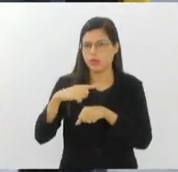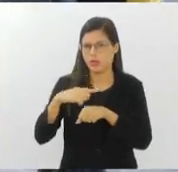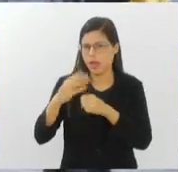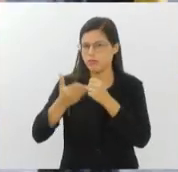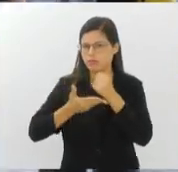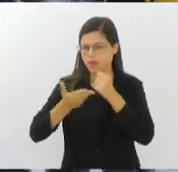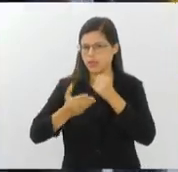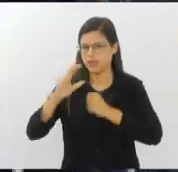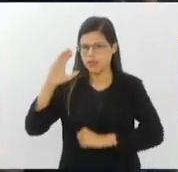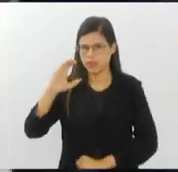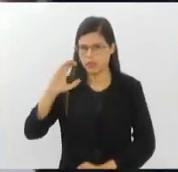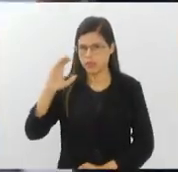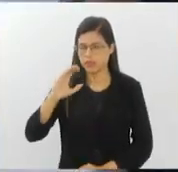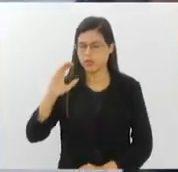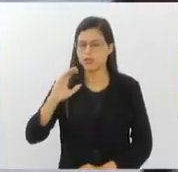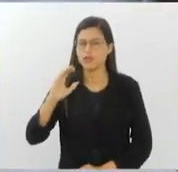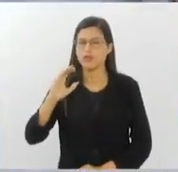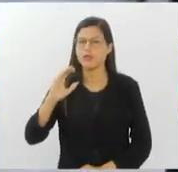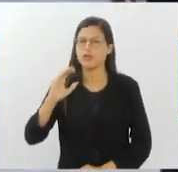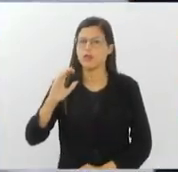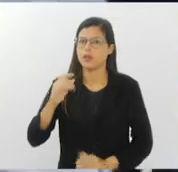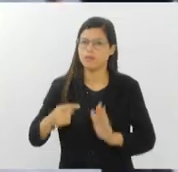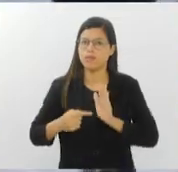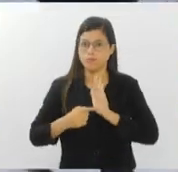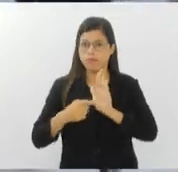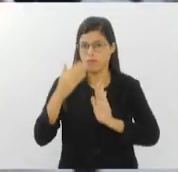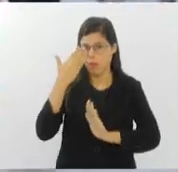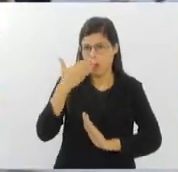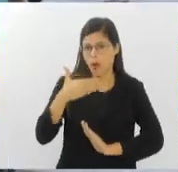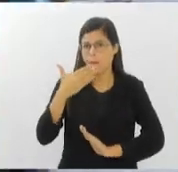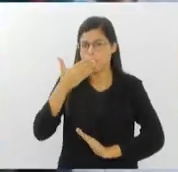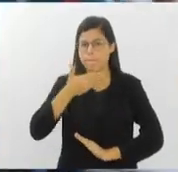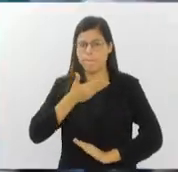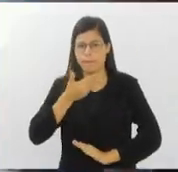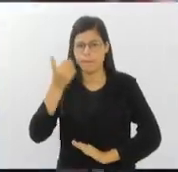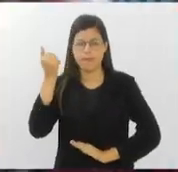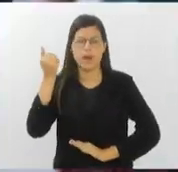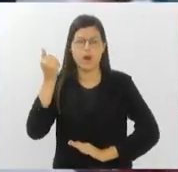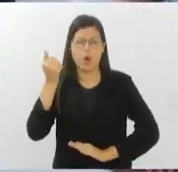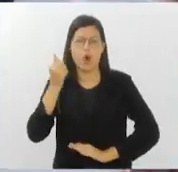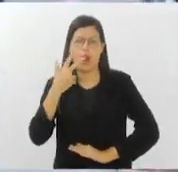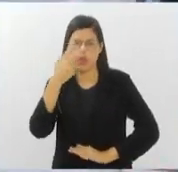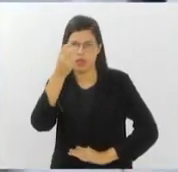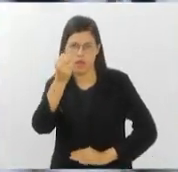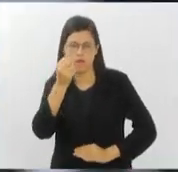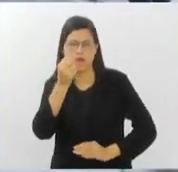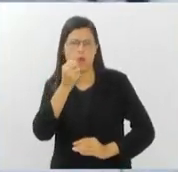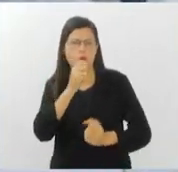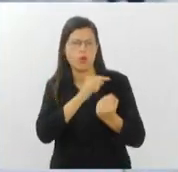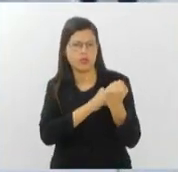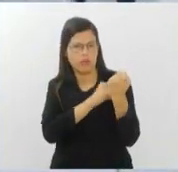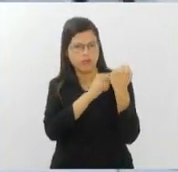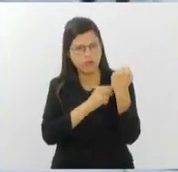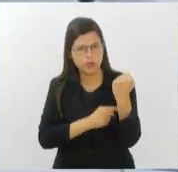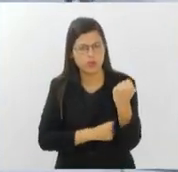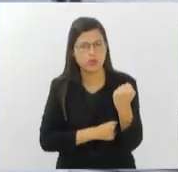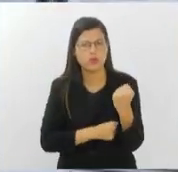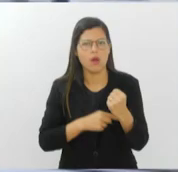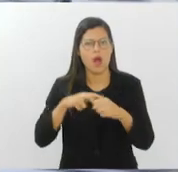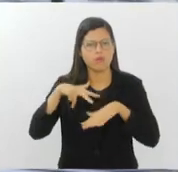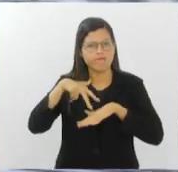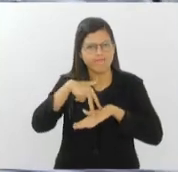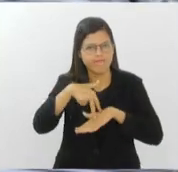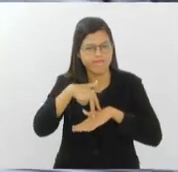que comprovam essa melhora em potência muscular, aumento de massa muscular, de resistência,